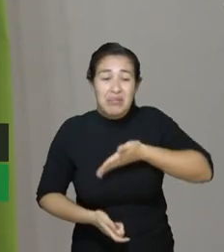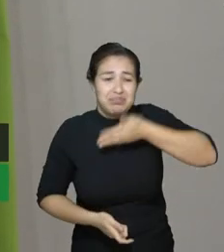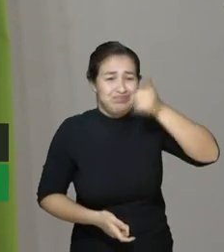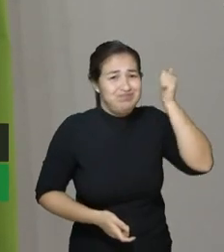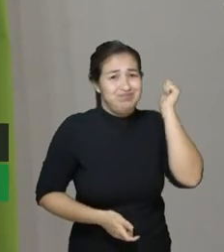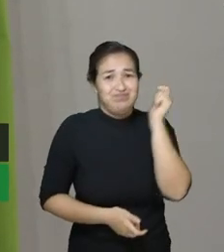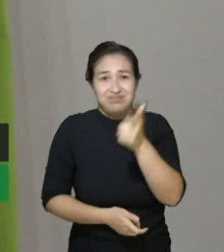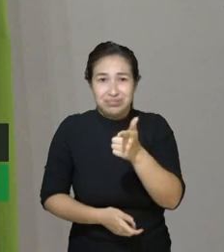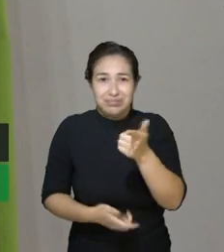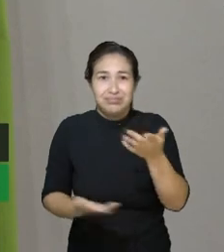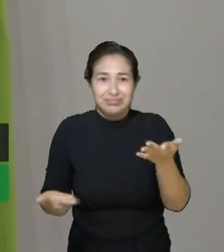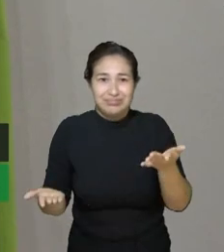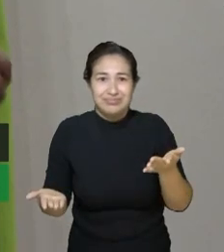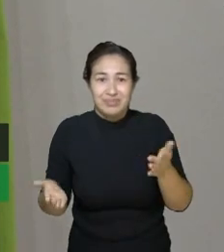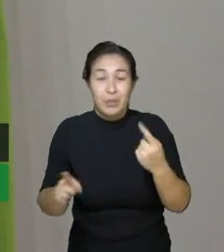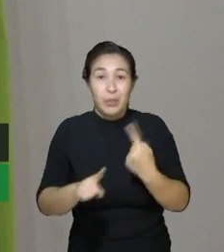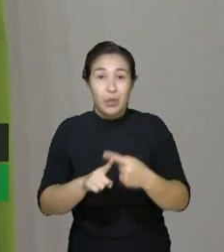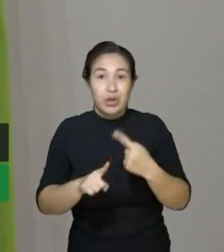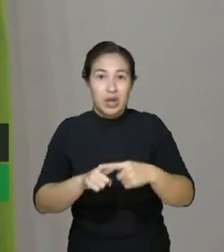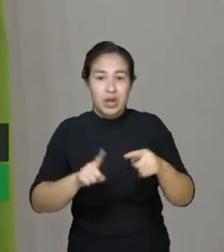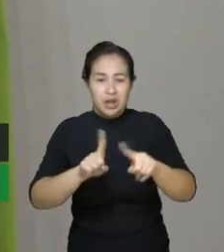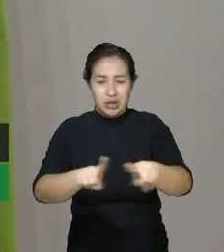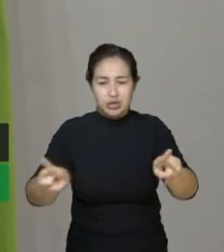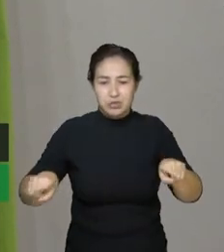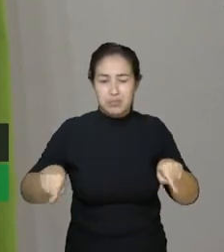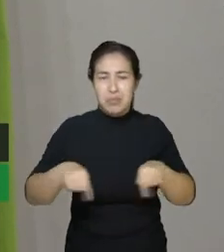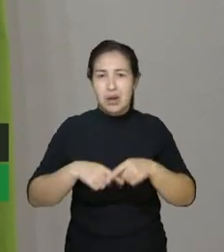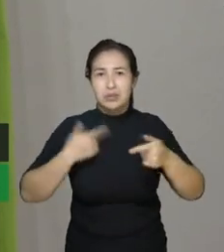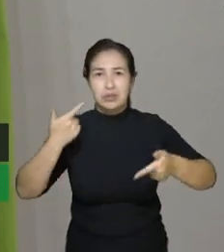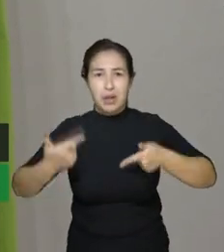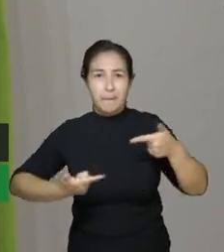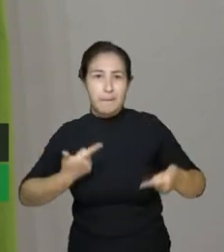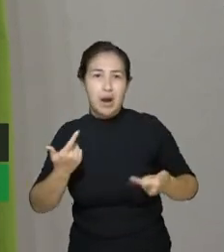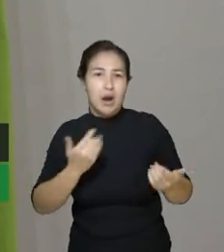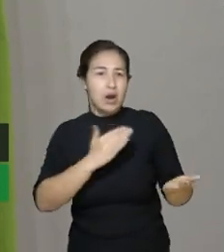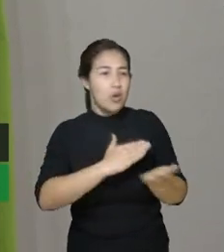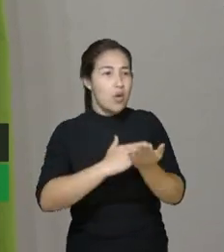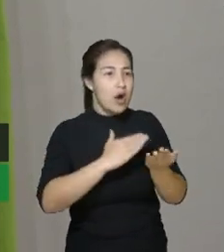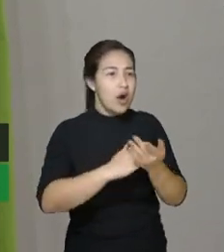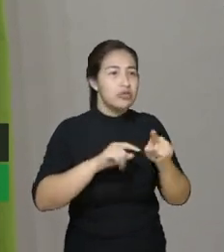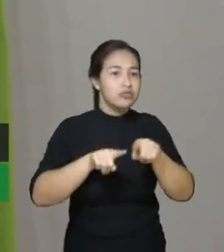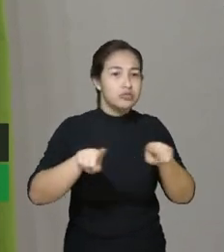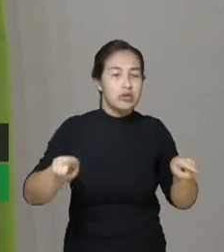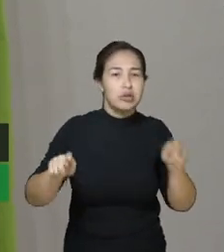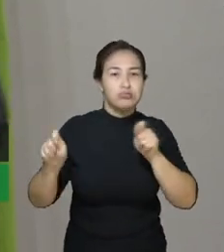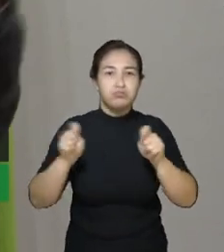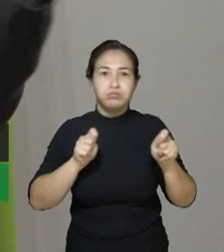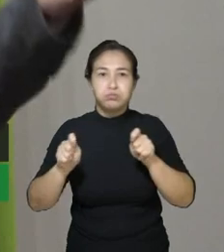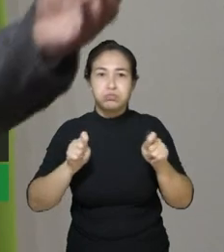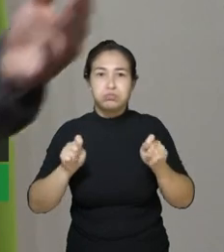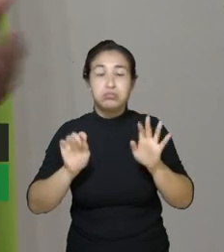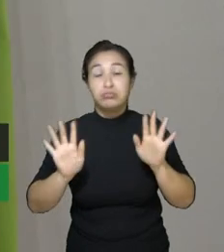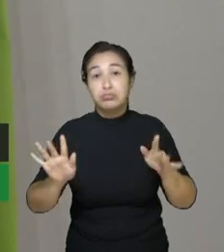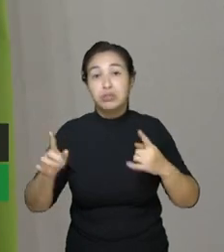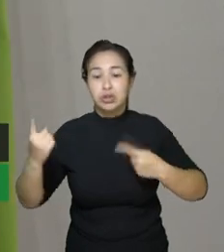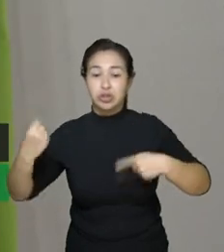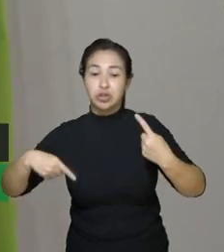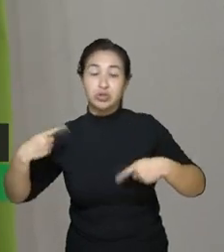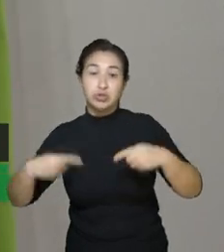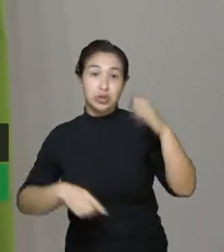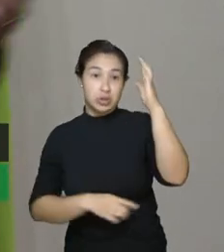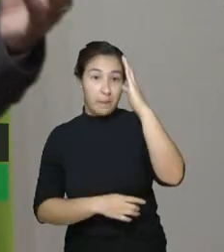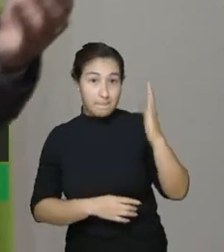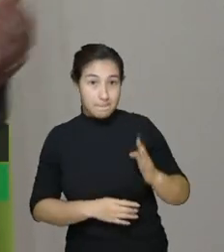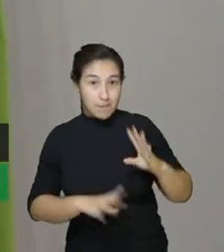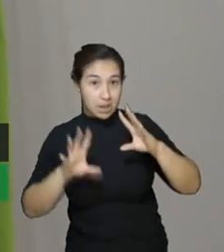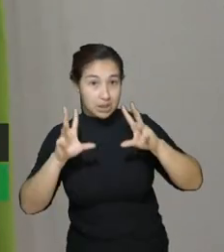em termos de gabinete, de espaço, de trabalho, de assessoria. Mas vamos lá. Para discutir os grandes temas nacionais,